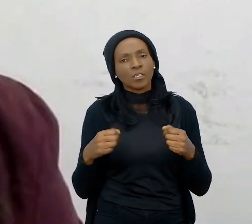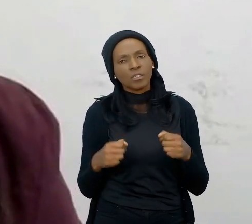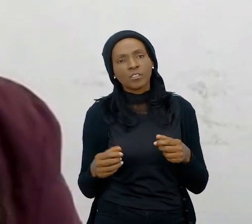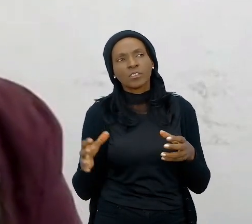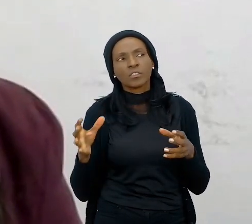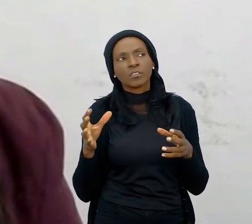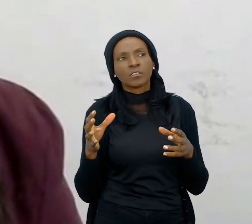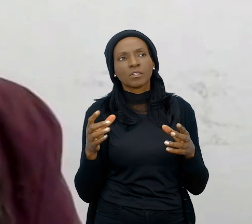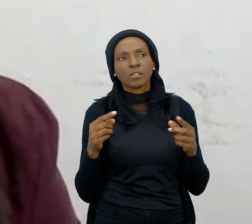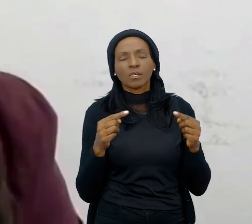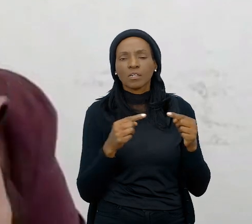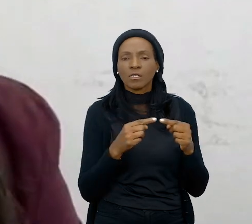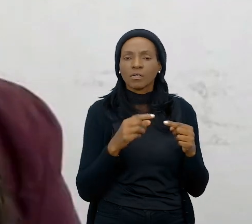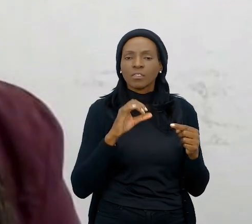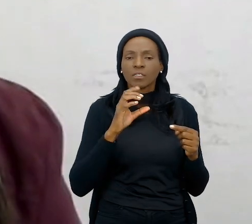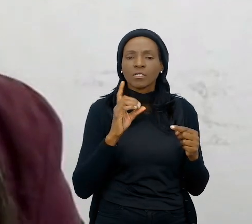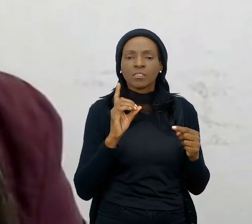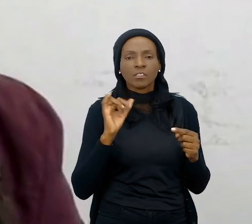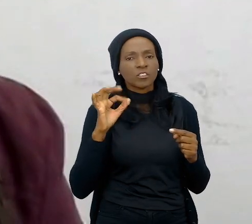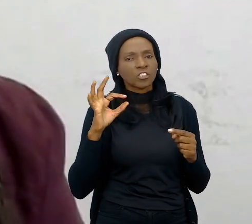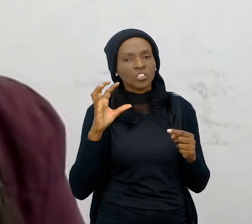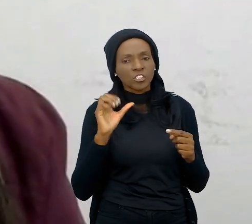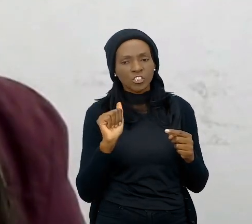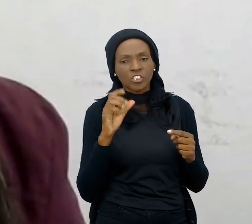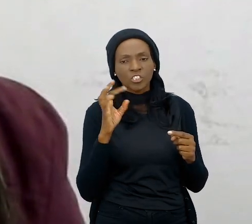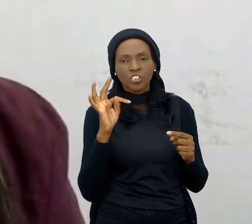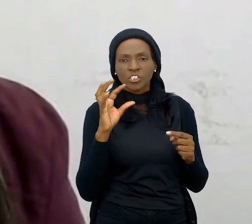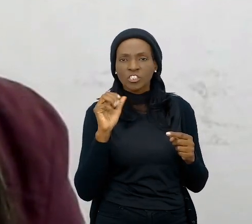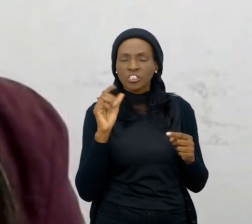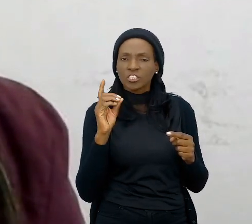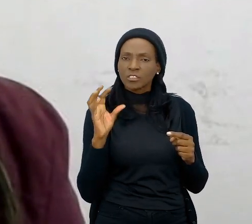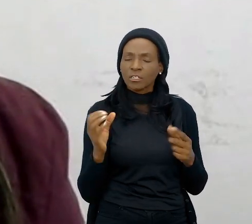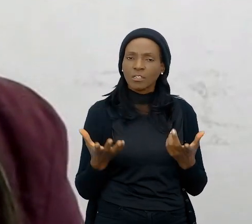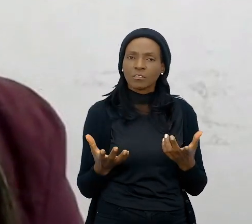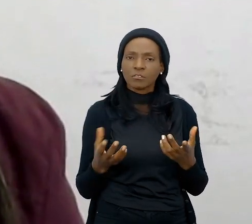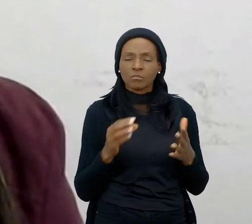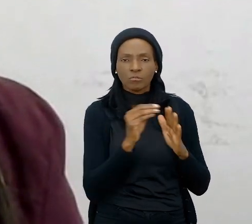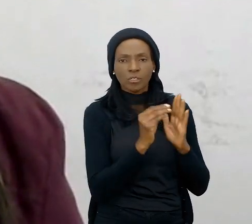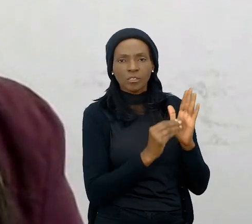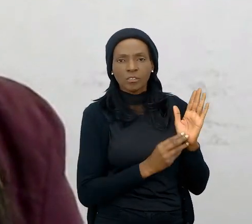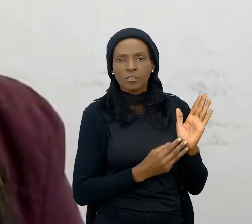um ditado, né? Uma lista de sondagem.